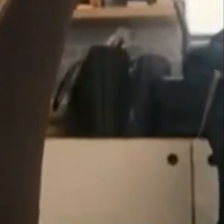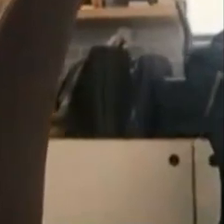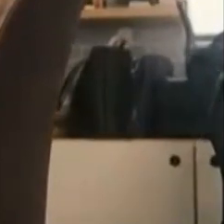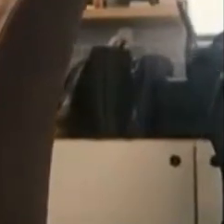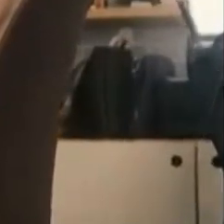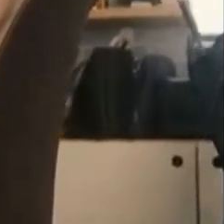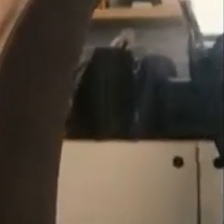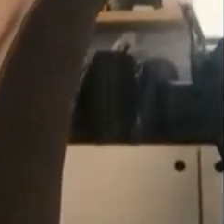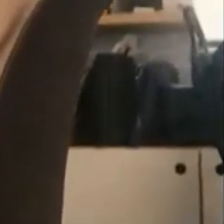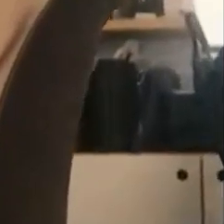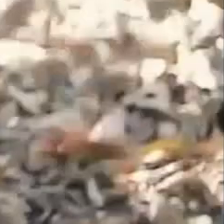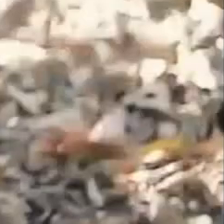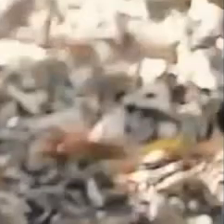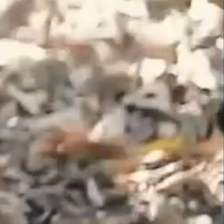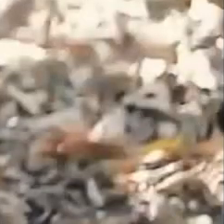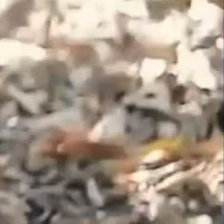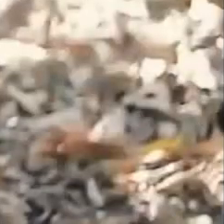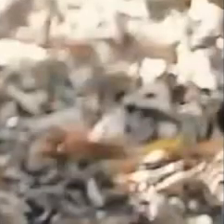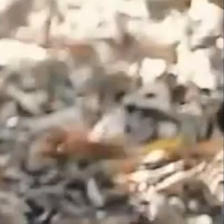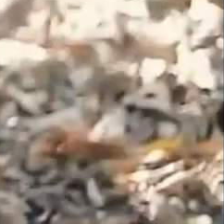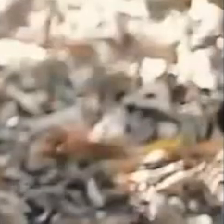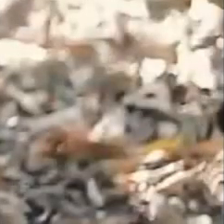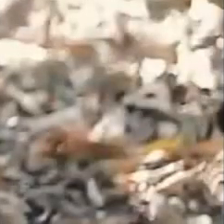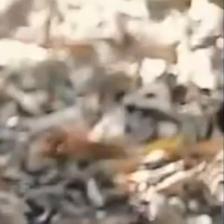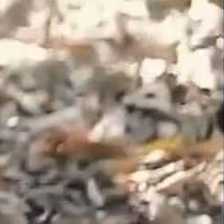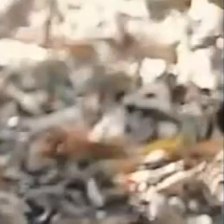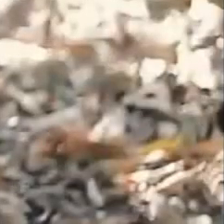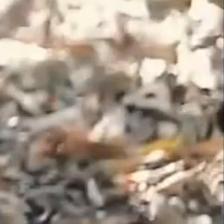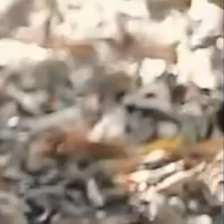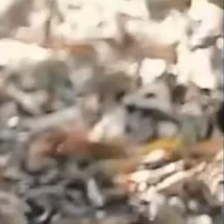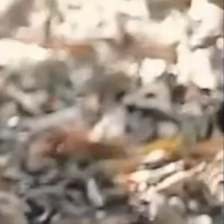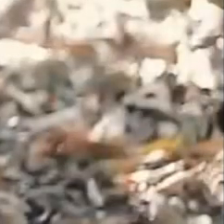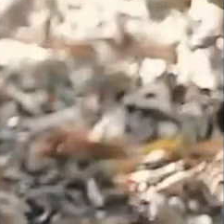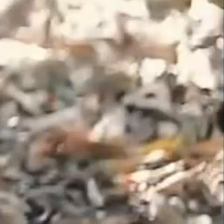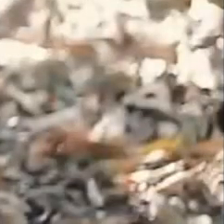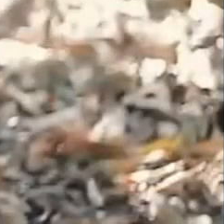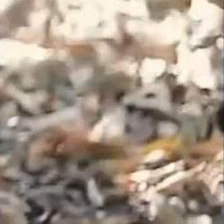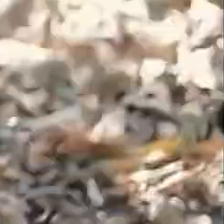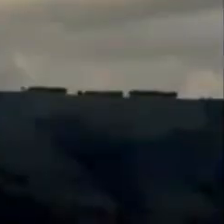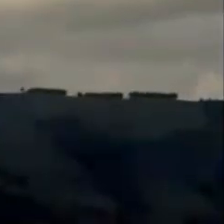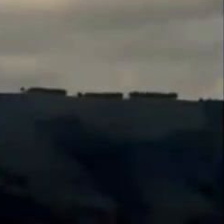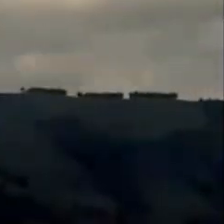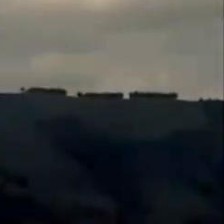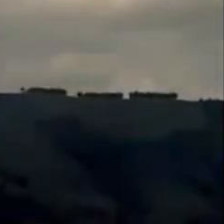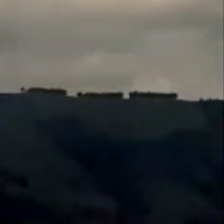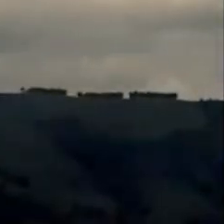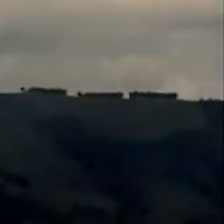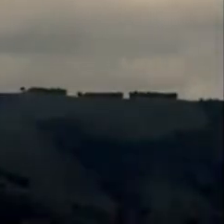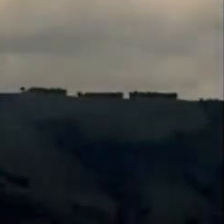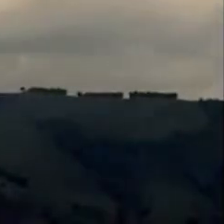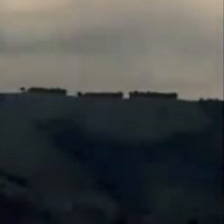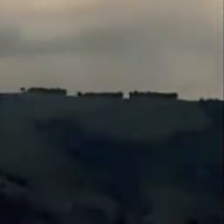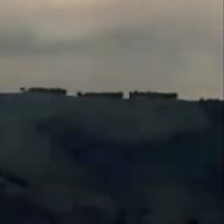pedagogia e isso é falta de conhecimento muitas vezes sabe porque o o conhecimento chega para